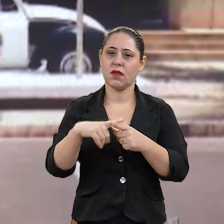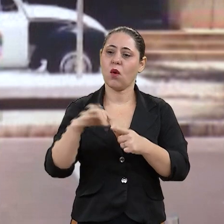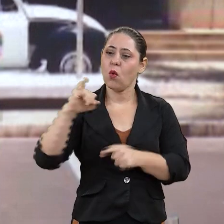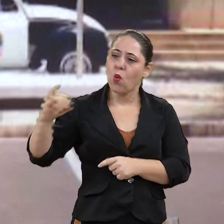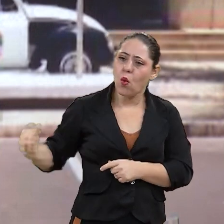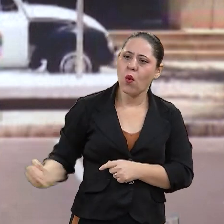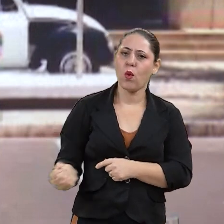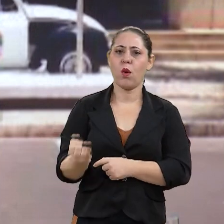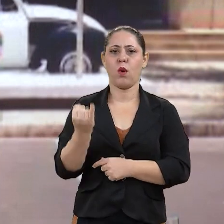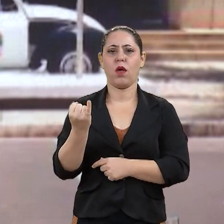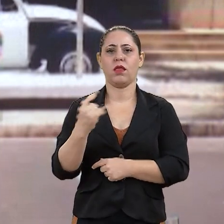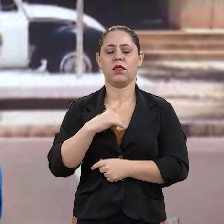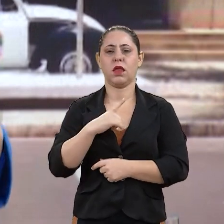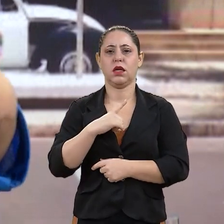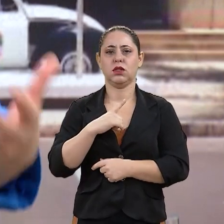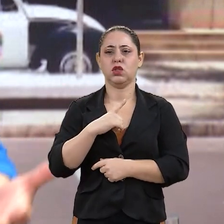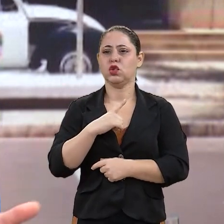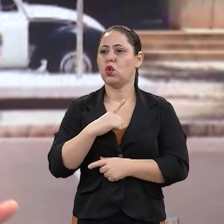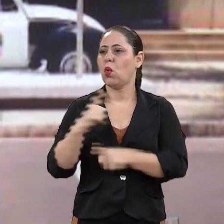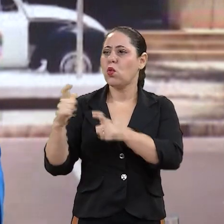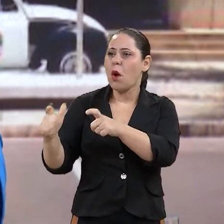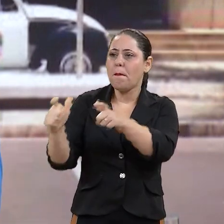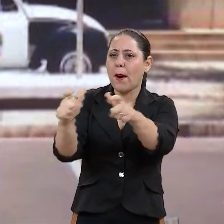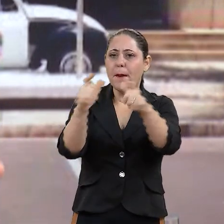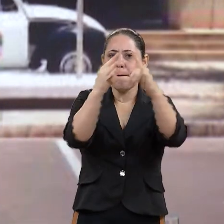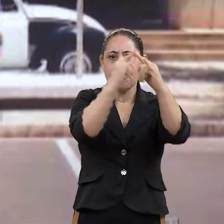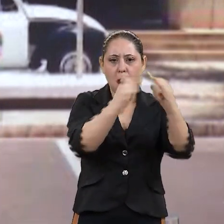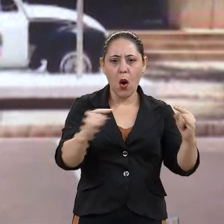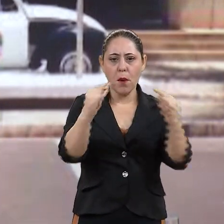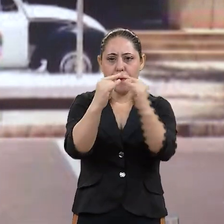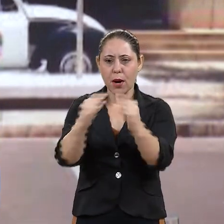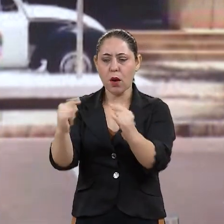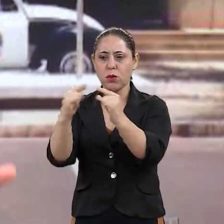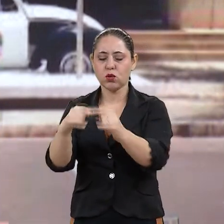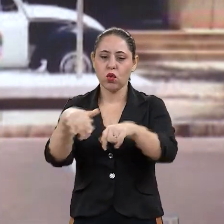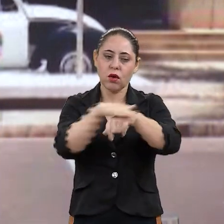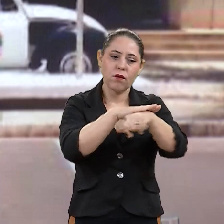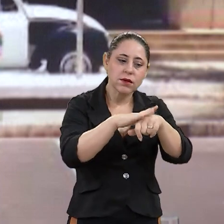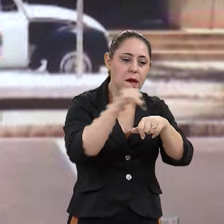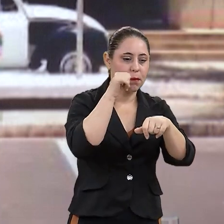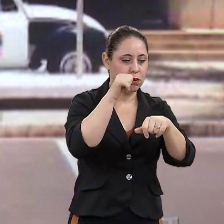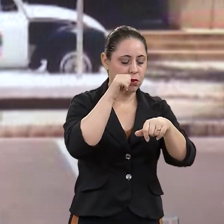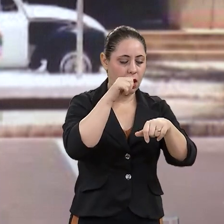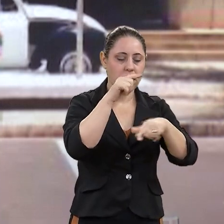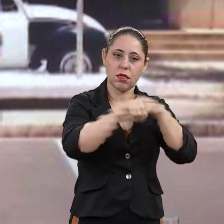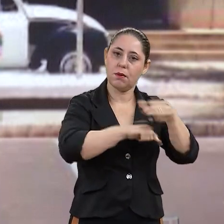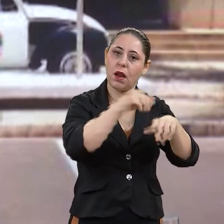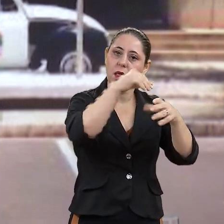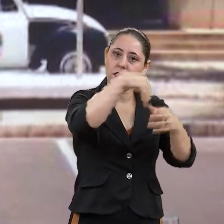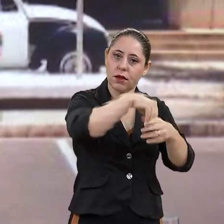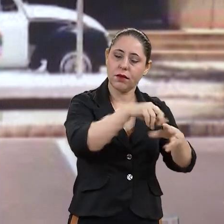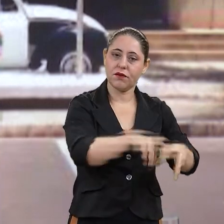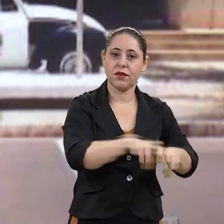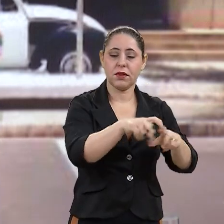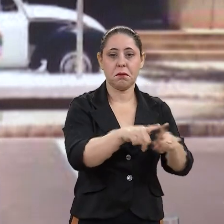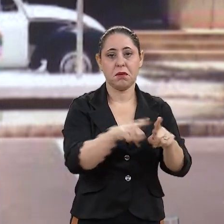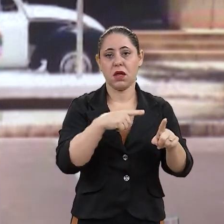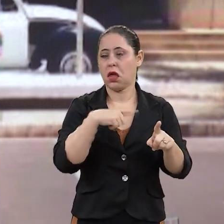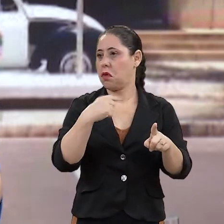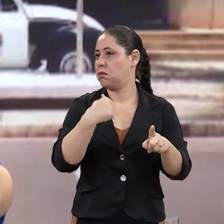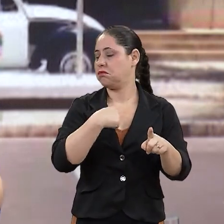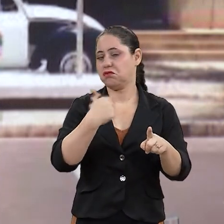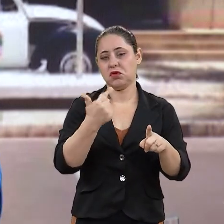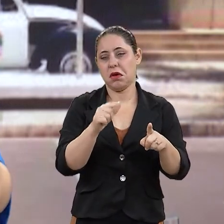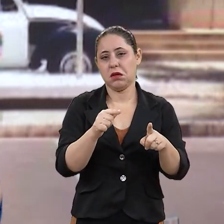legal, porque foi uma grande oportunidade de estar nos assentamentos, conversar com as mulheres rurais. E aí eu aproveitava, eu não